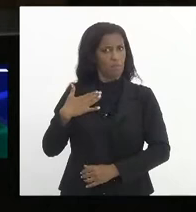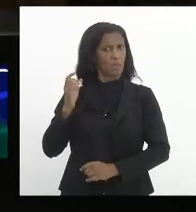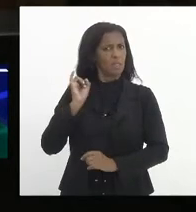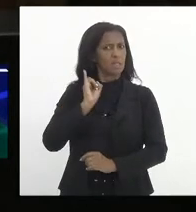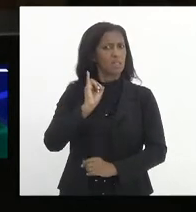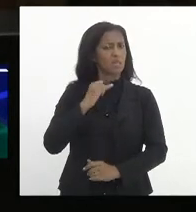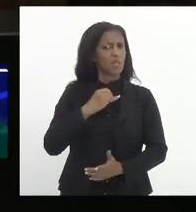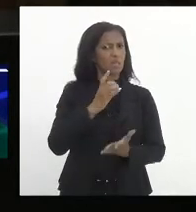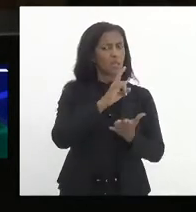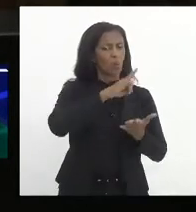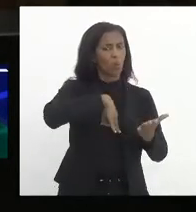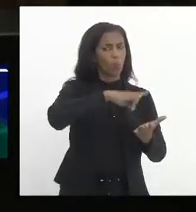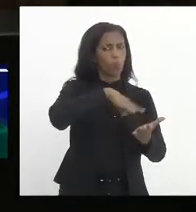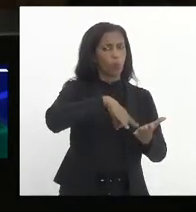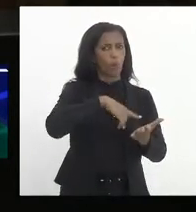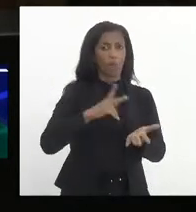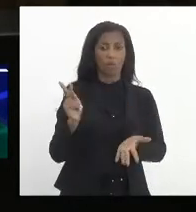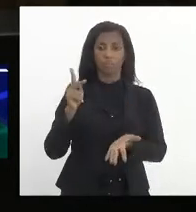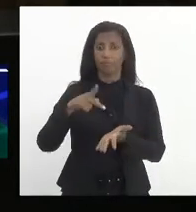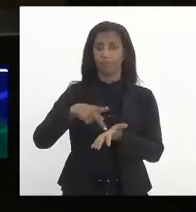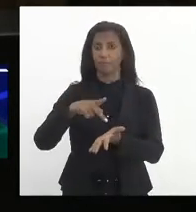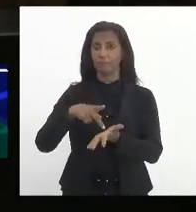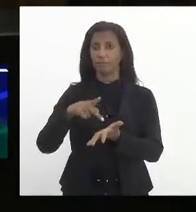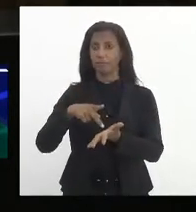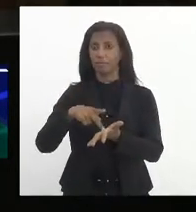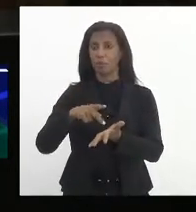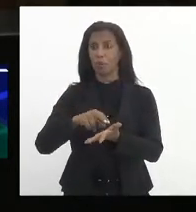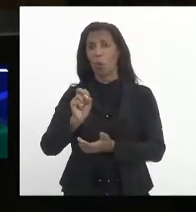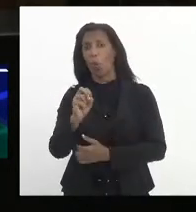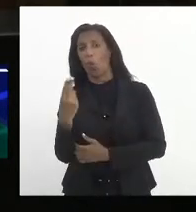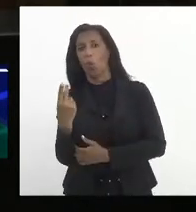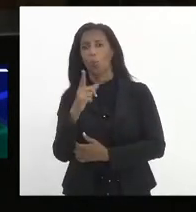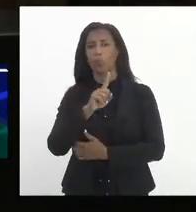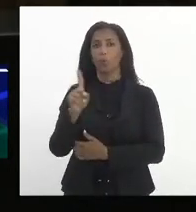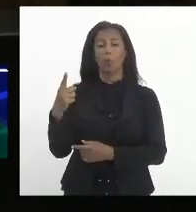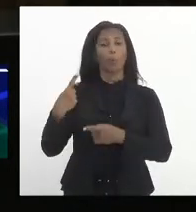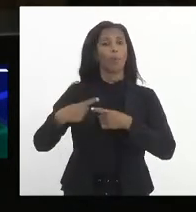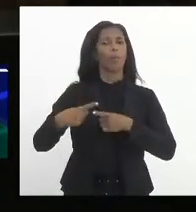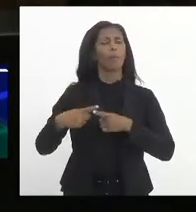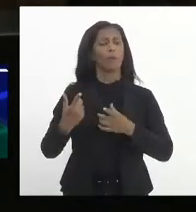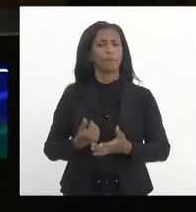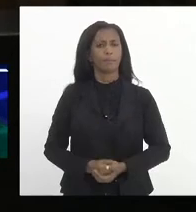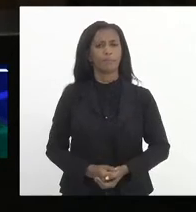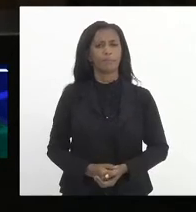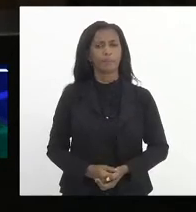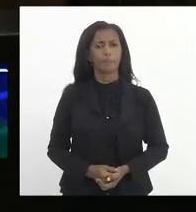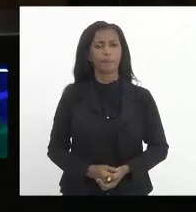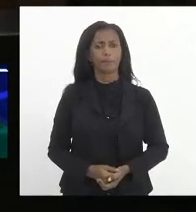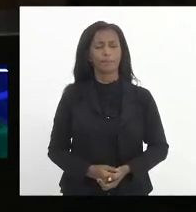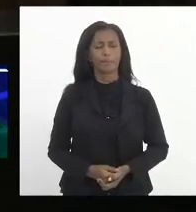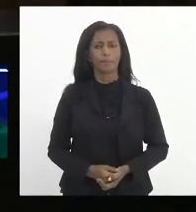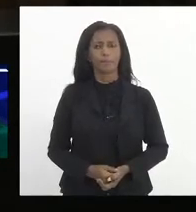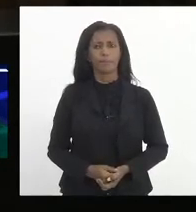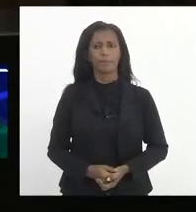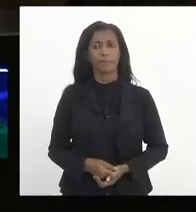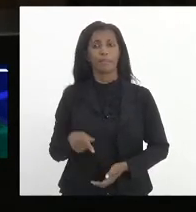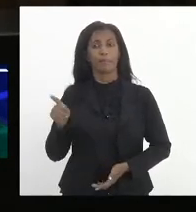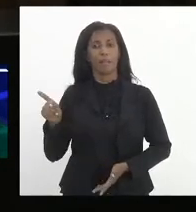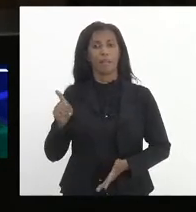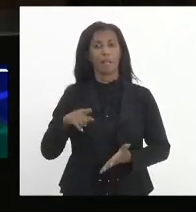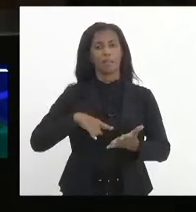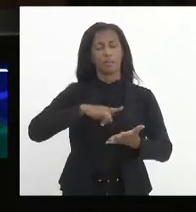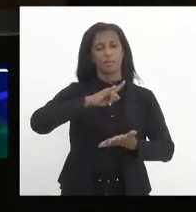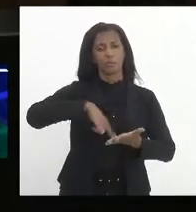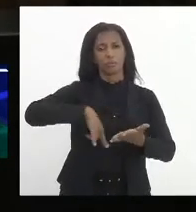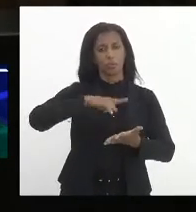esse documento É de fato verdadeiro ou não porque isso e esse documento